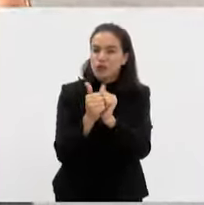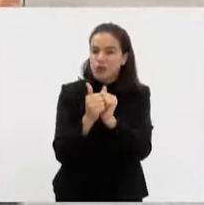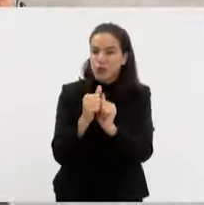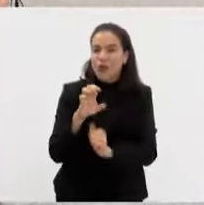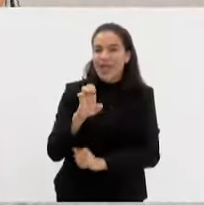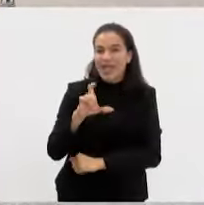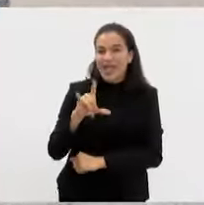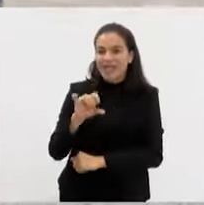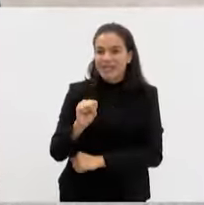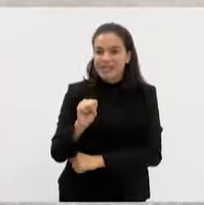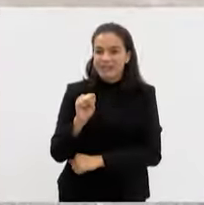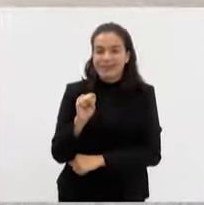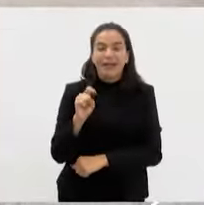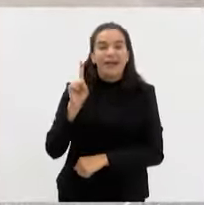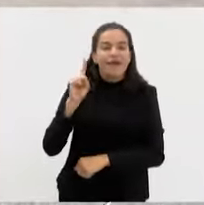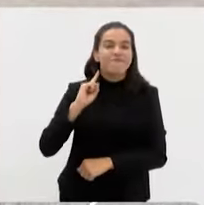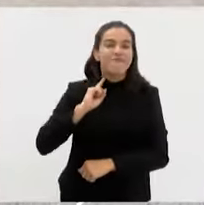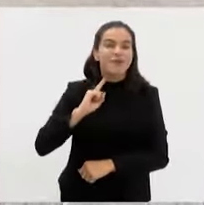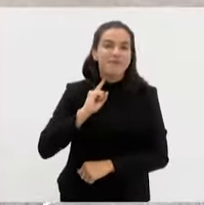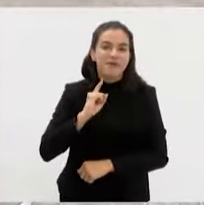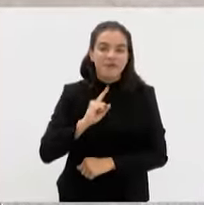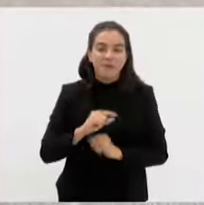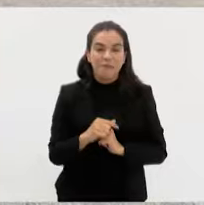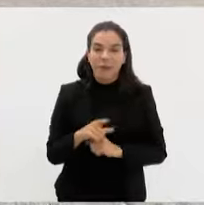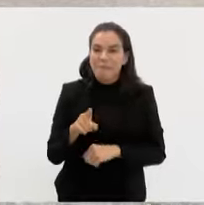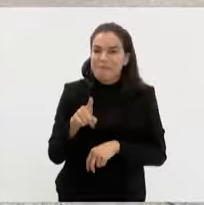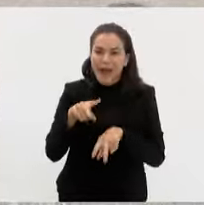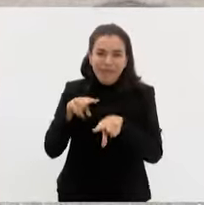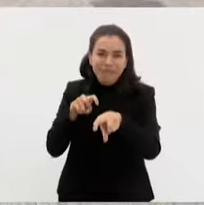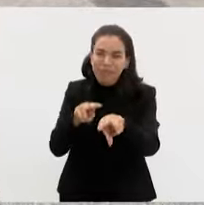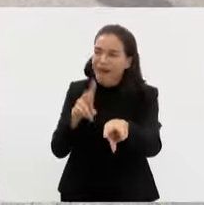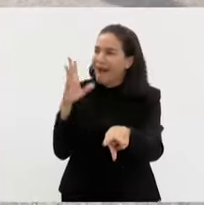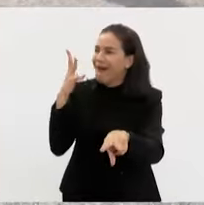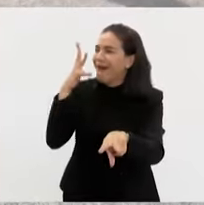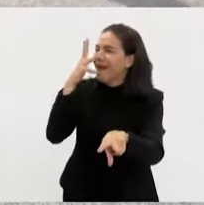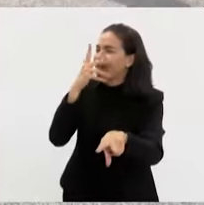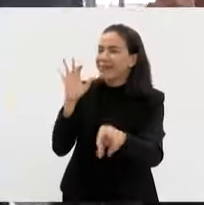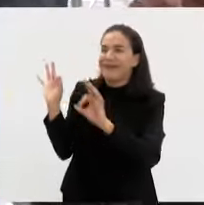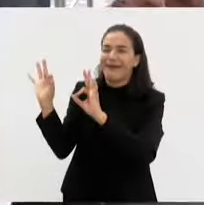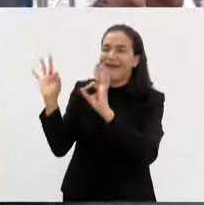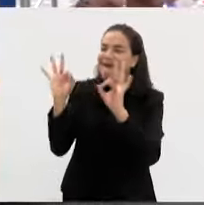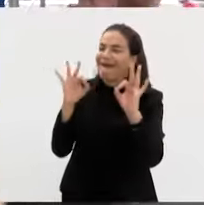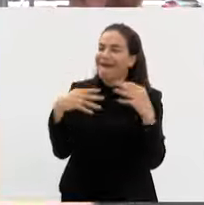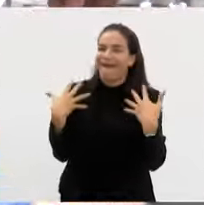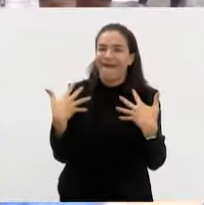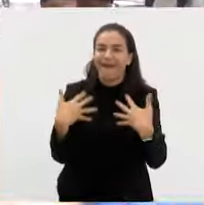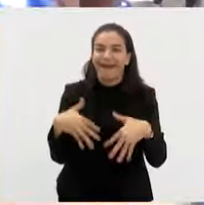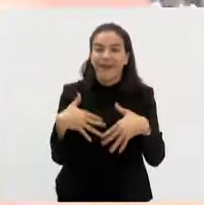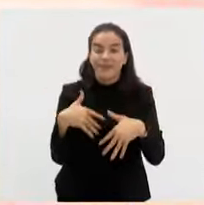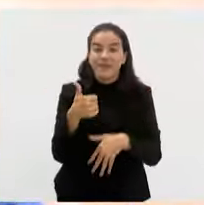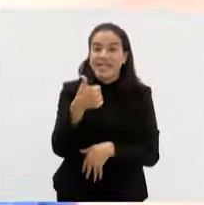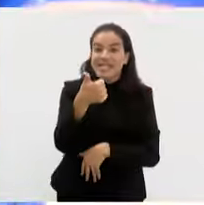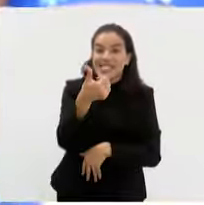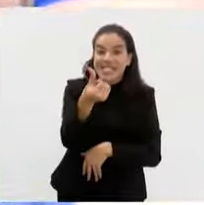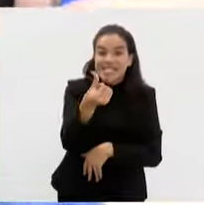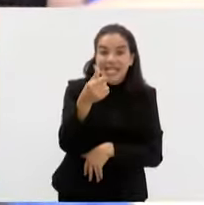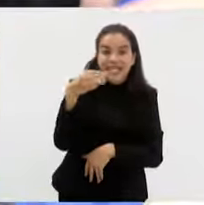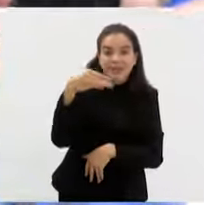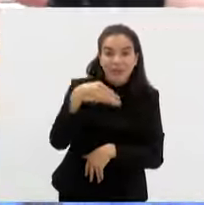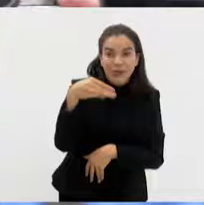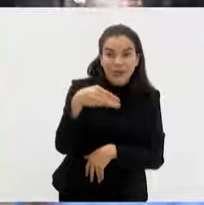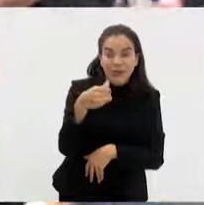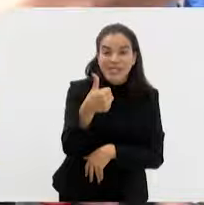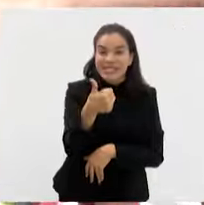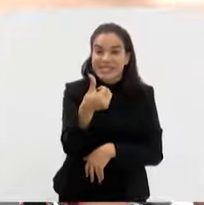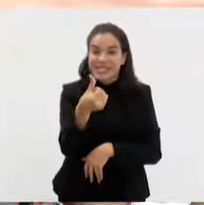as corridas são no aterro, e aí é direto. Mas assim, o percurso é lindo, a gente está adorando. E depois de 16 minutos e